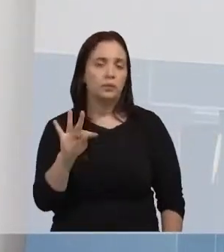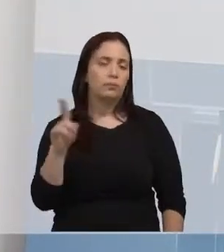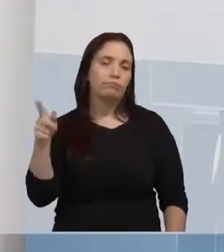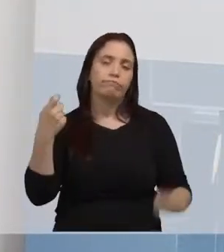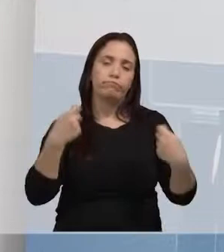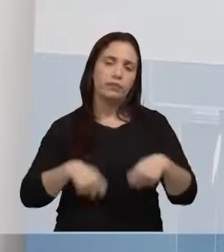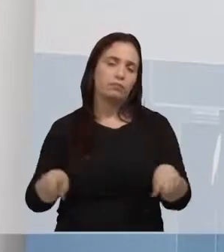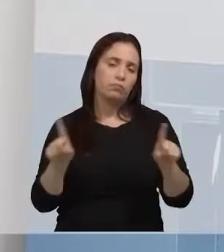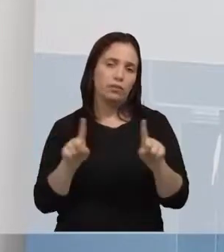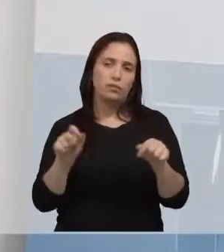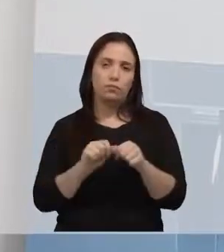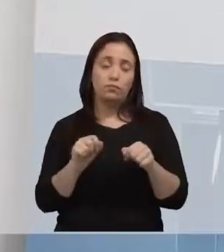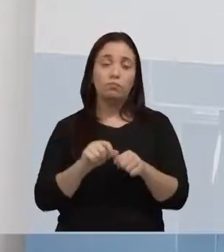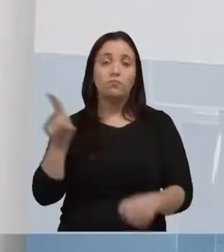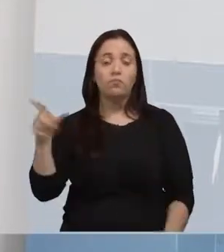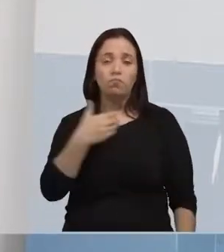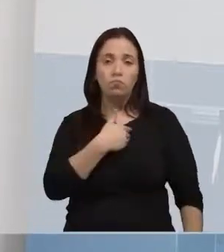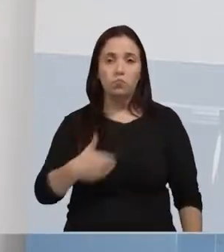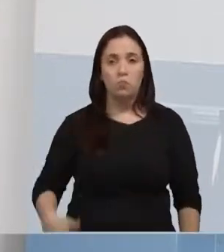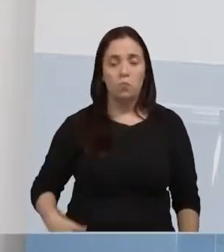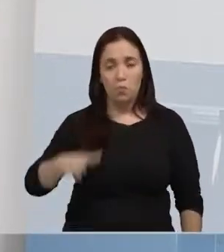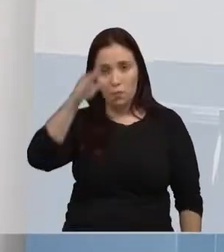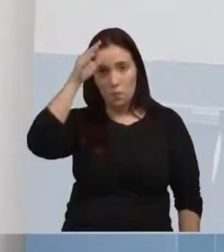isso. E o governador Camilo Santana